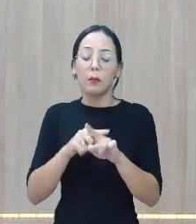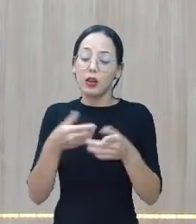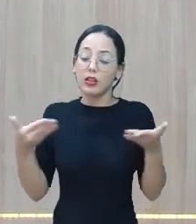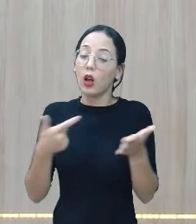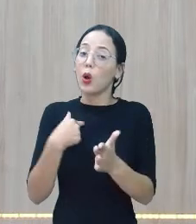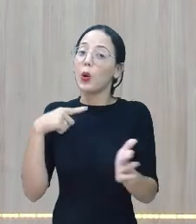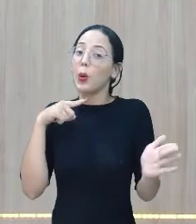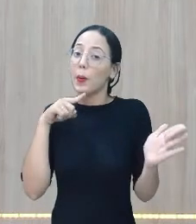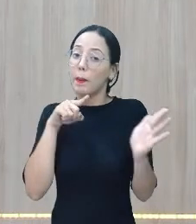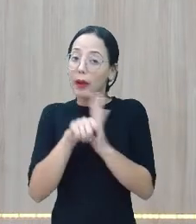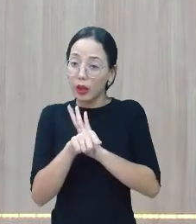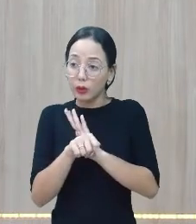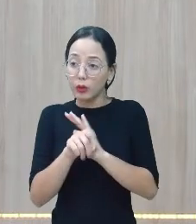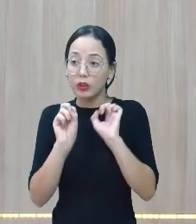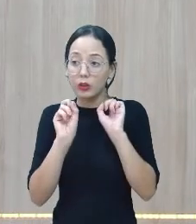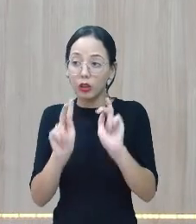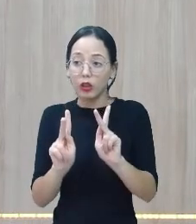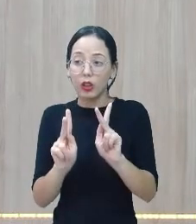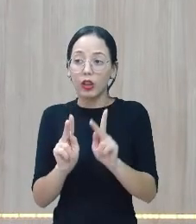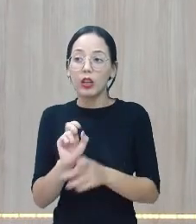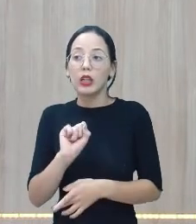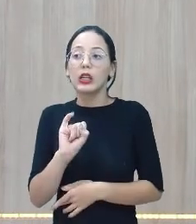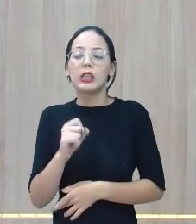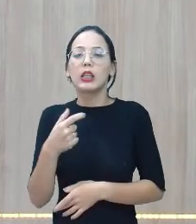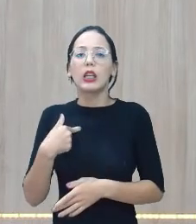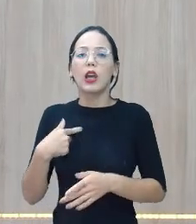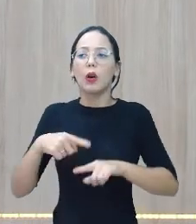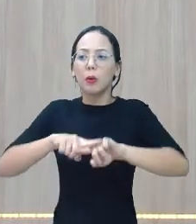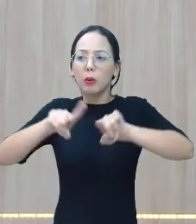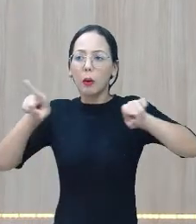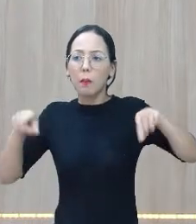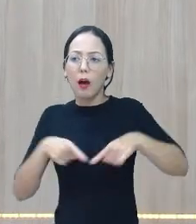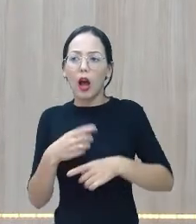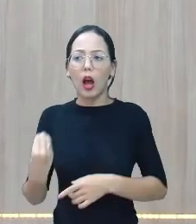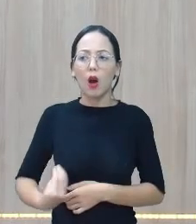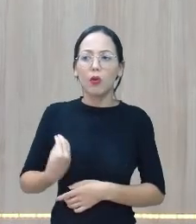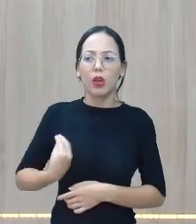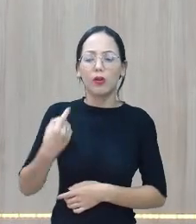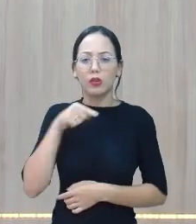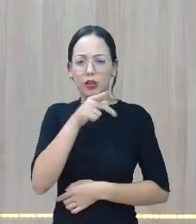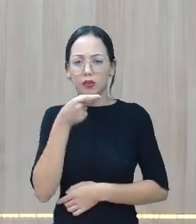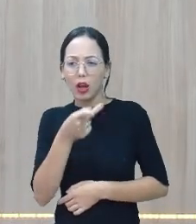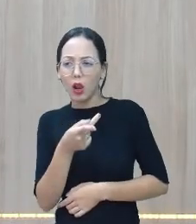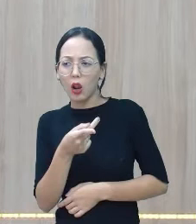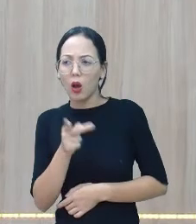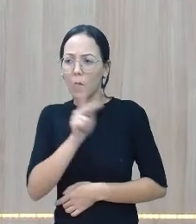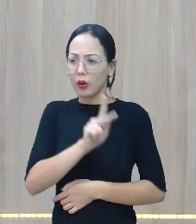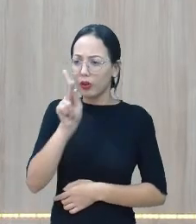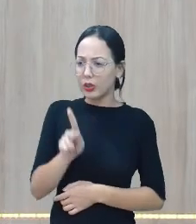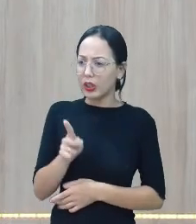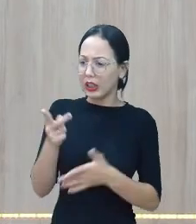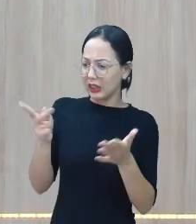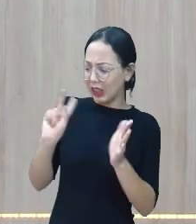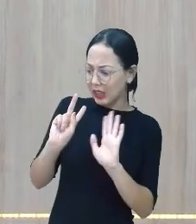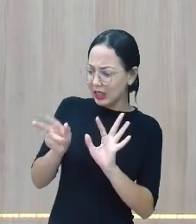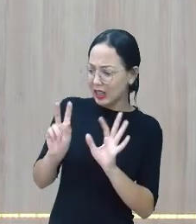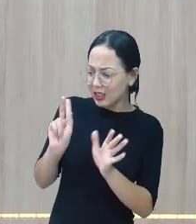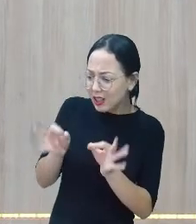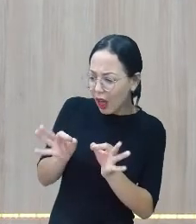estou fazendo a pergunta. E se eu estivesse na sala ao vivo, e aí vocês diriam, professor, está correto dessa forma que a senhora